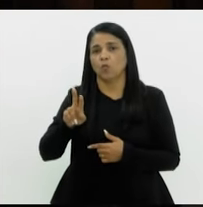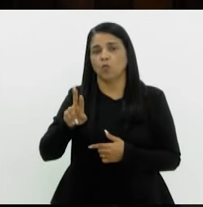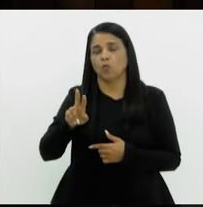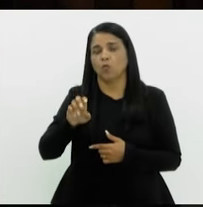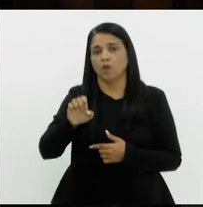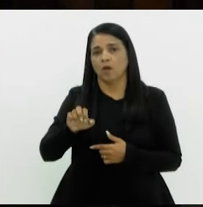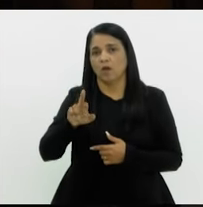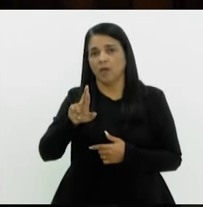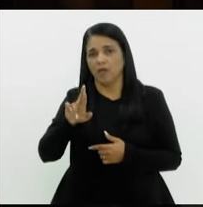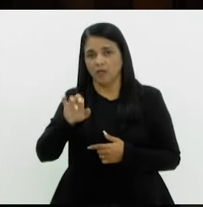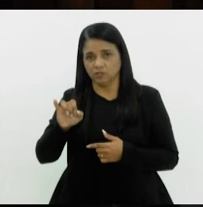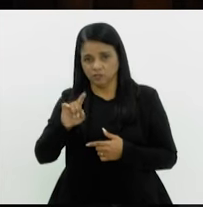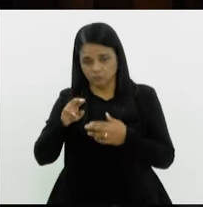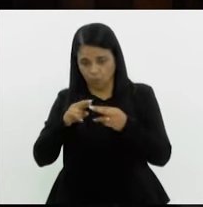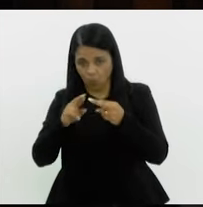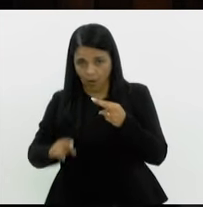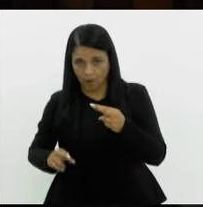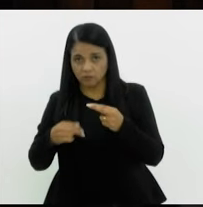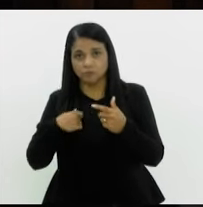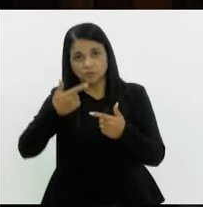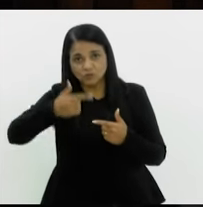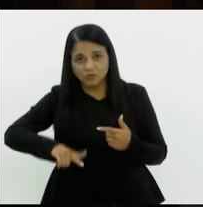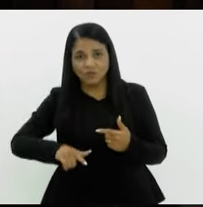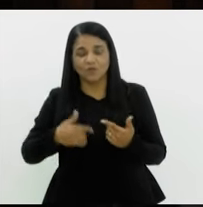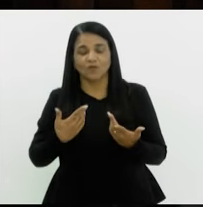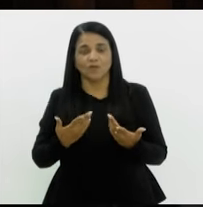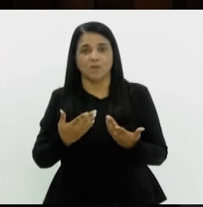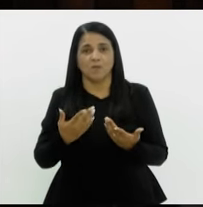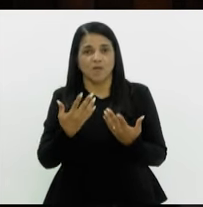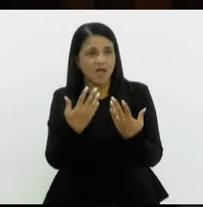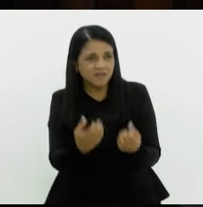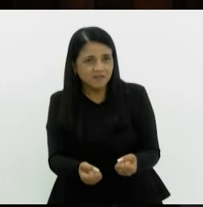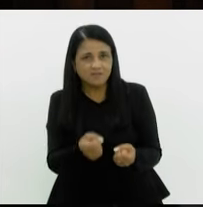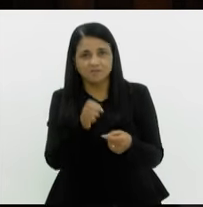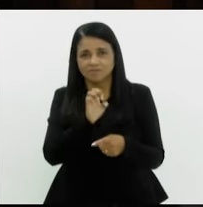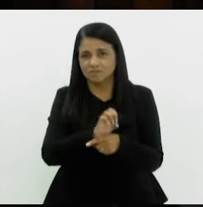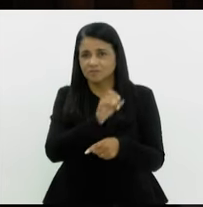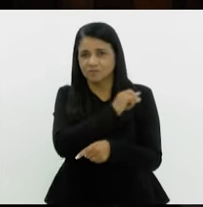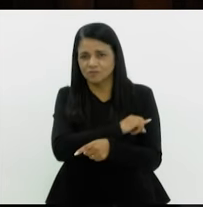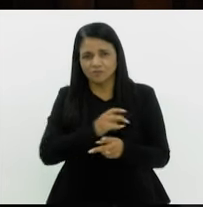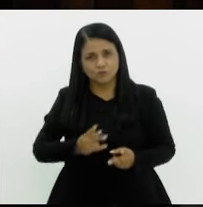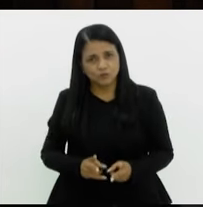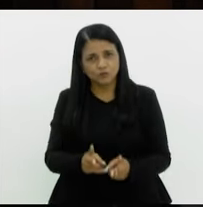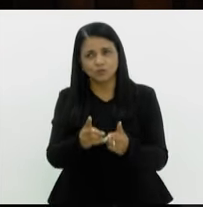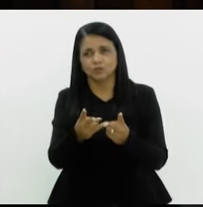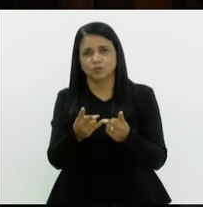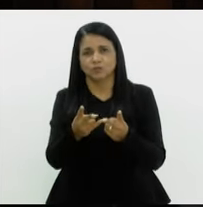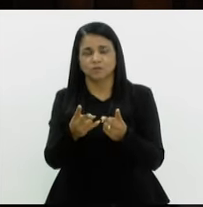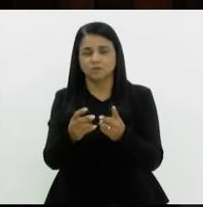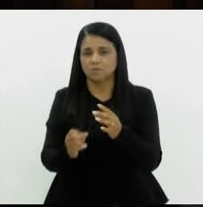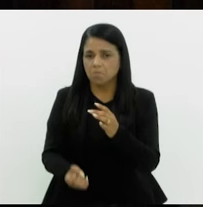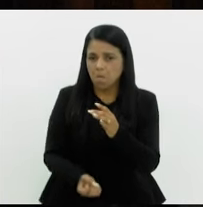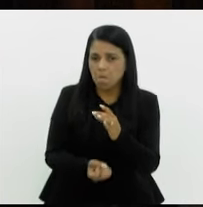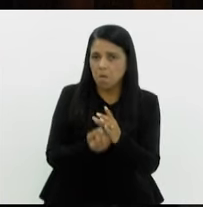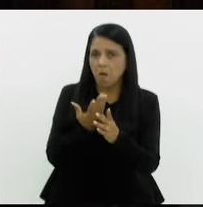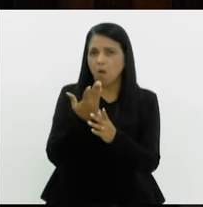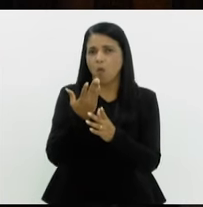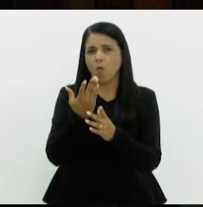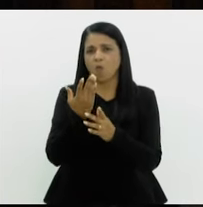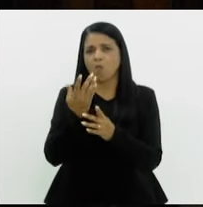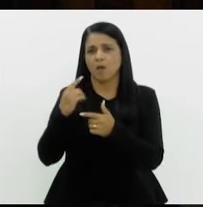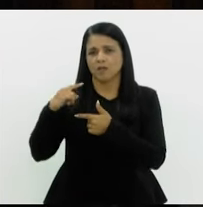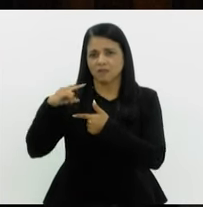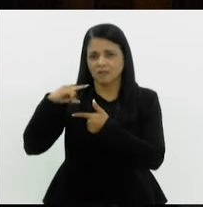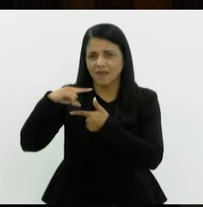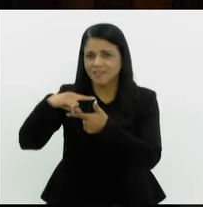coisa. A gente não pode permitir que o Estado do Rio de Janeiro continue criando uma